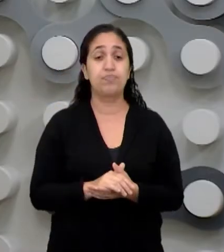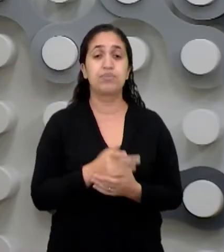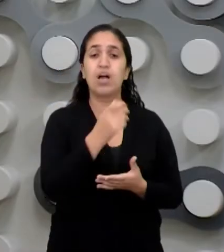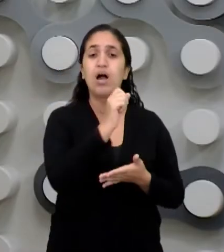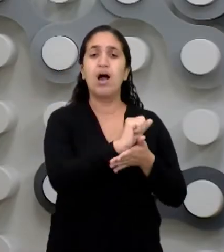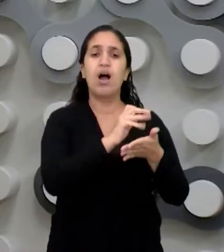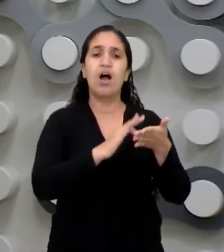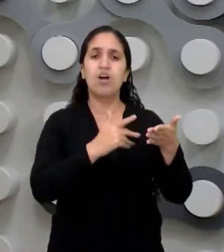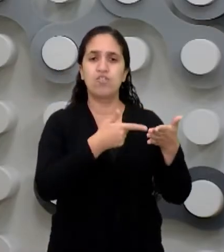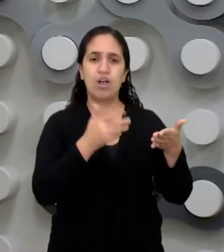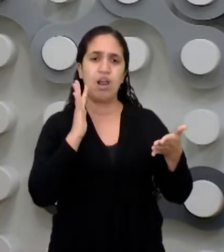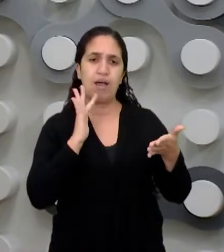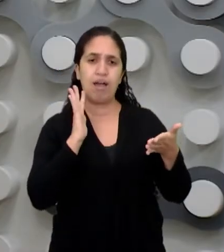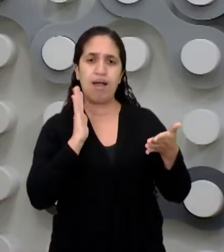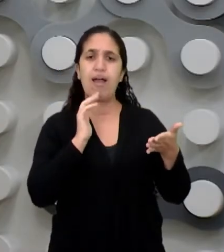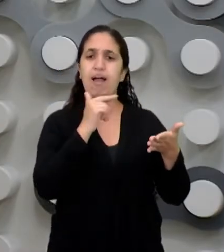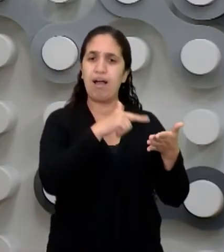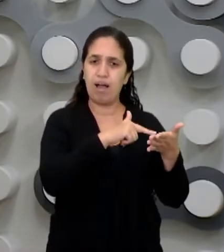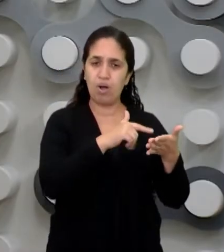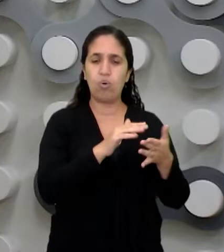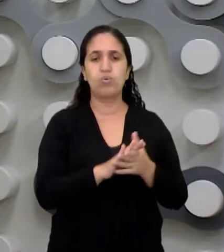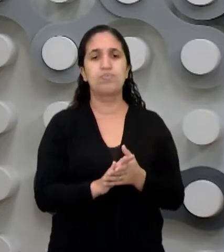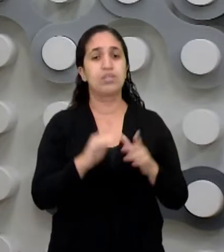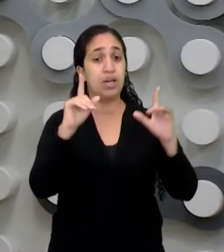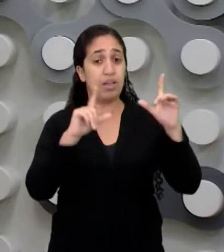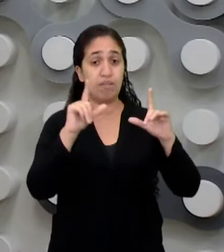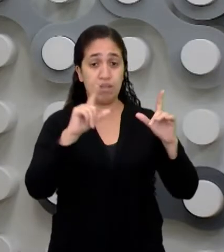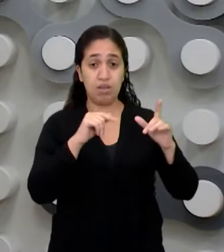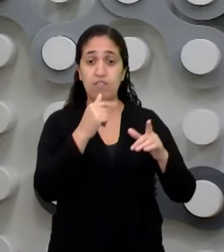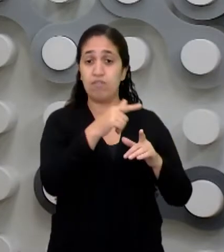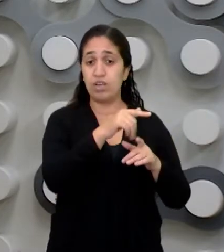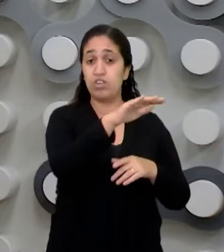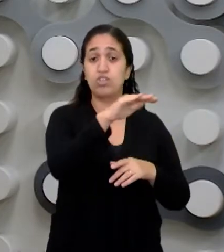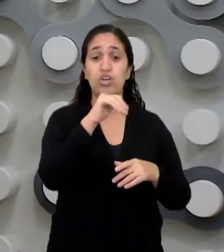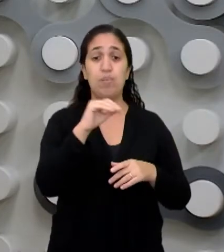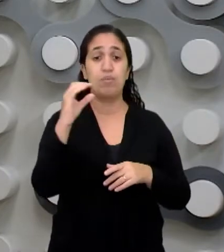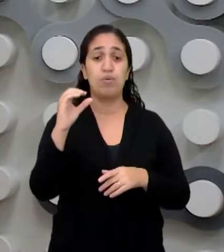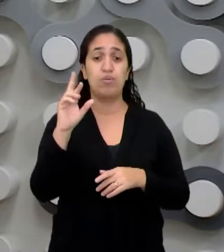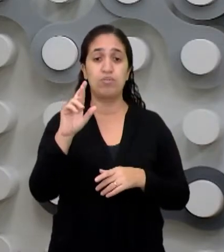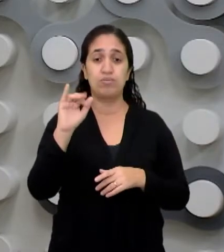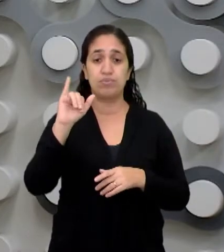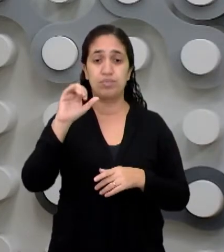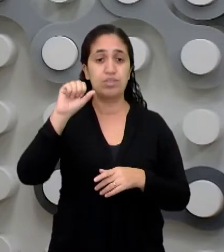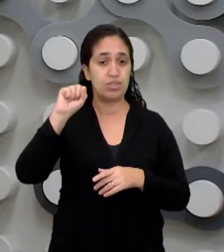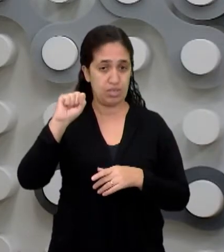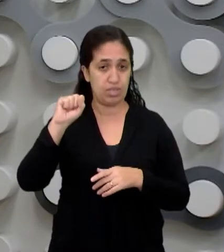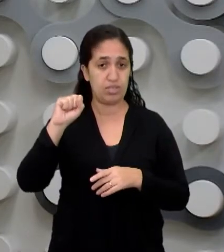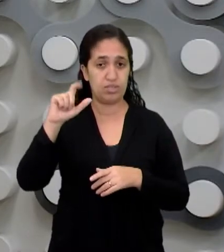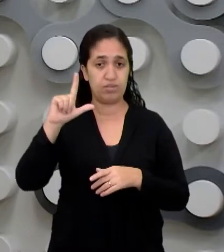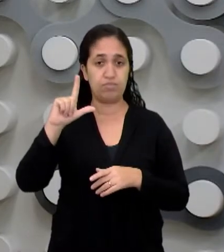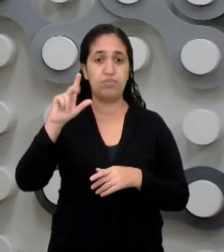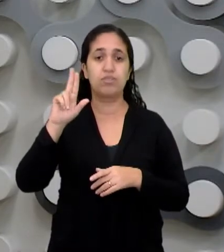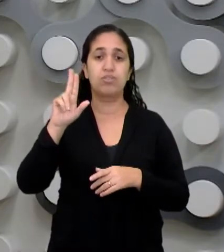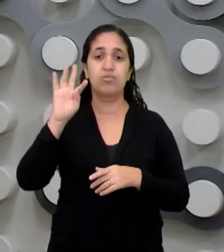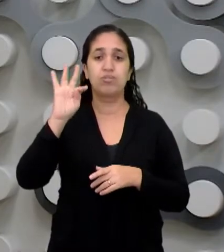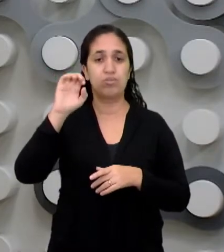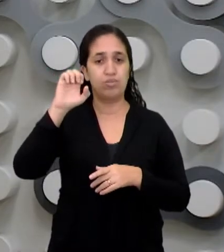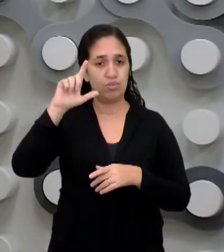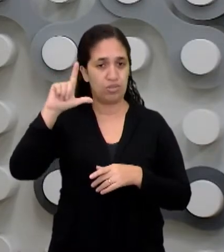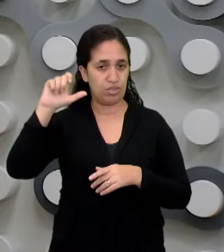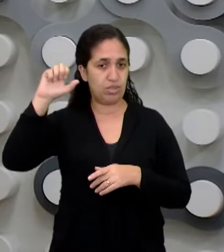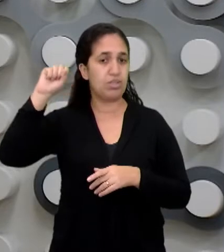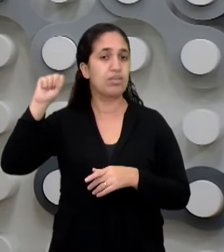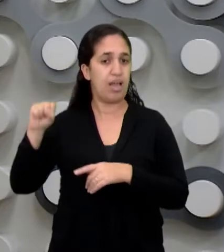atividade legal, né, na TV Cultura, falando com a Cris Guterres, que é apresentadora no programa Estação Livre, e é um programa voltado só para o